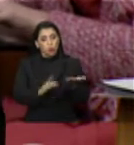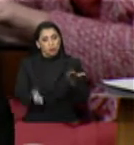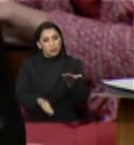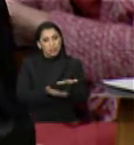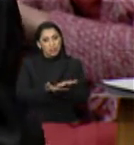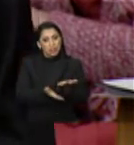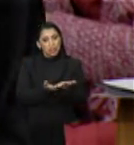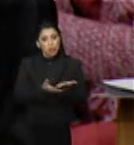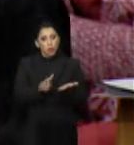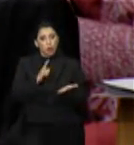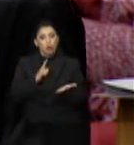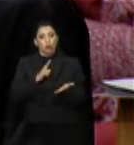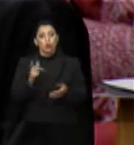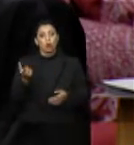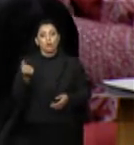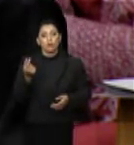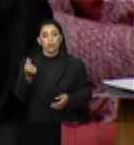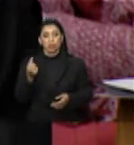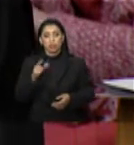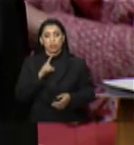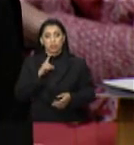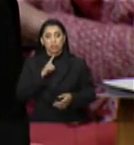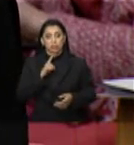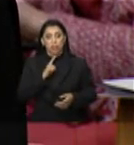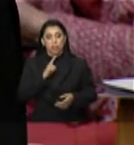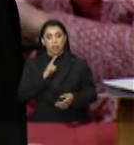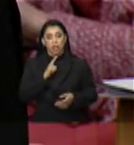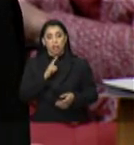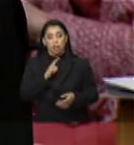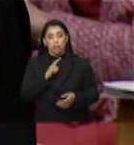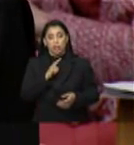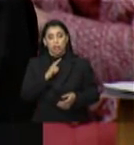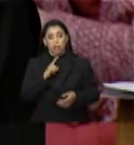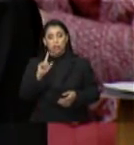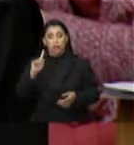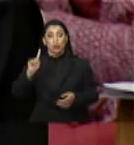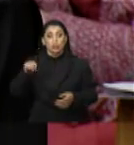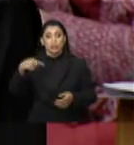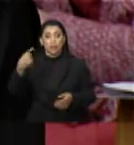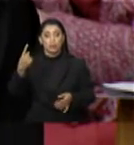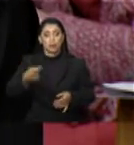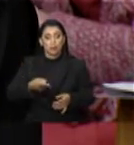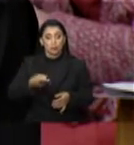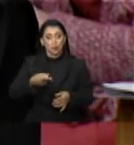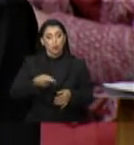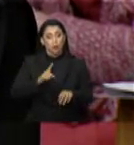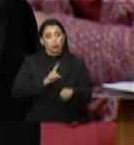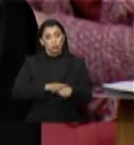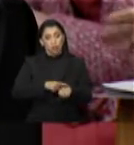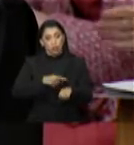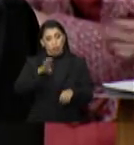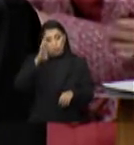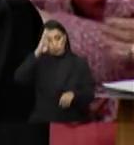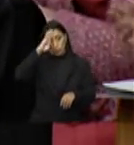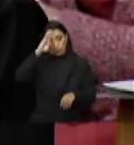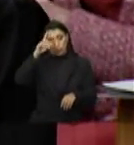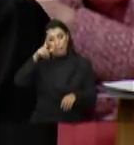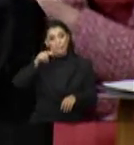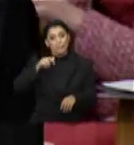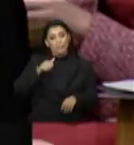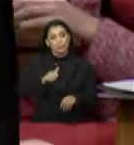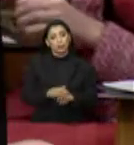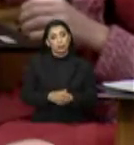constam os valores por ela aplicados em overnight por essa razão Tribunal Regional Federal da primeira razão a primeira região